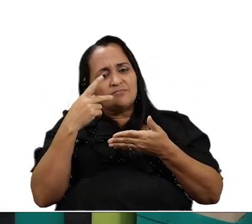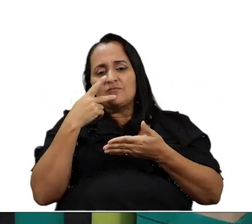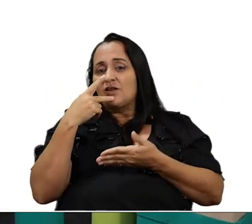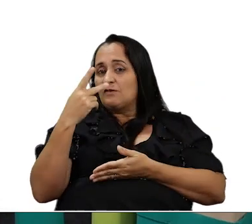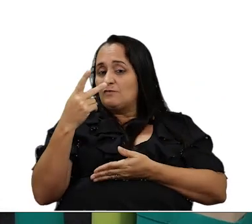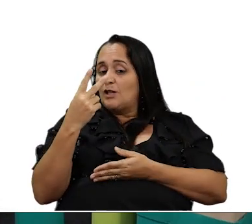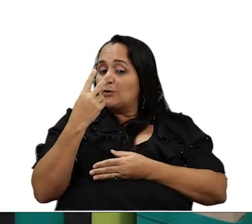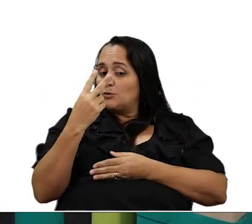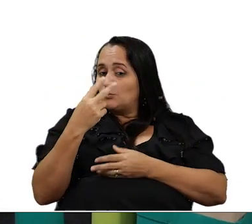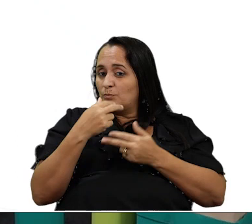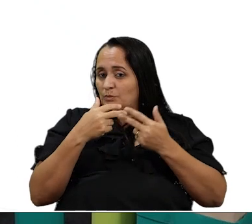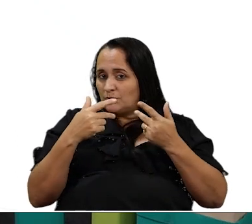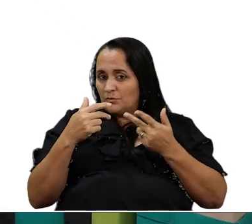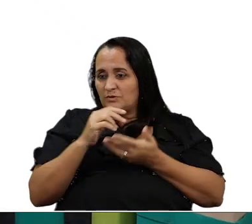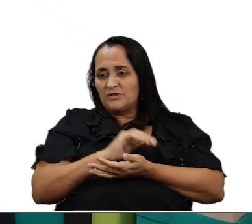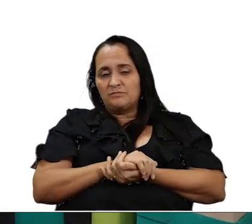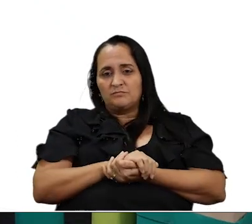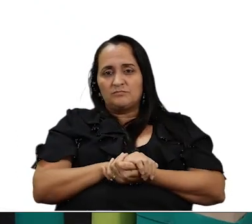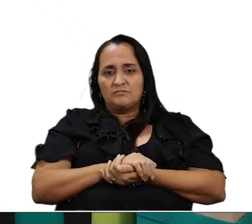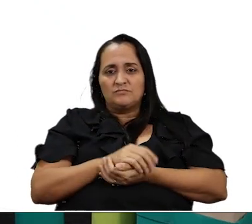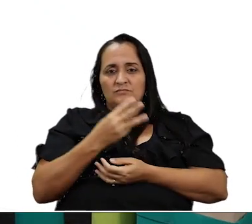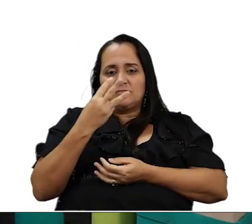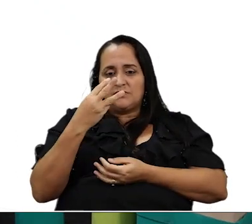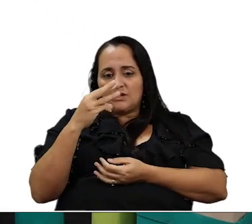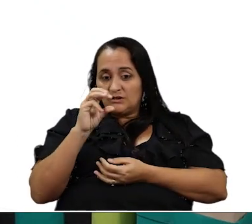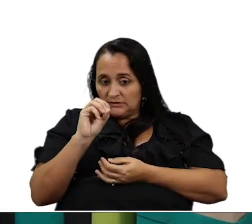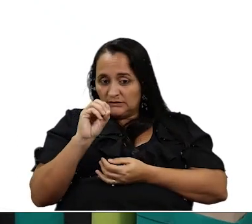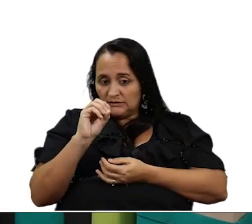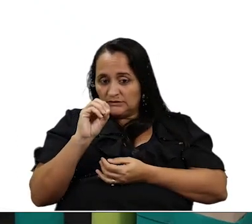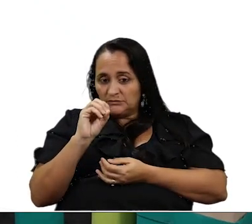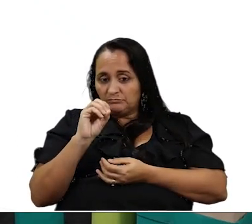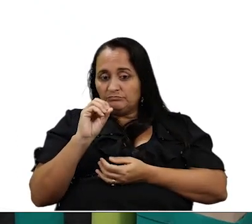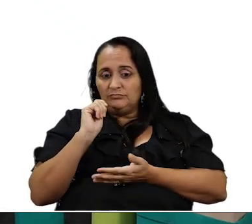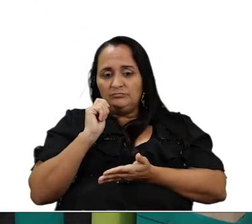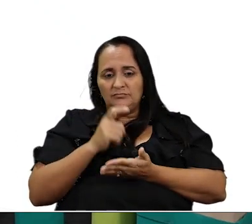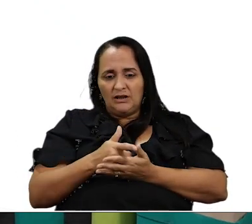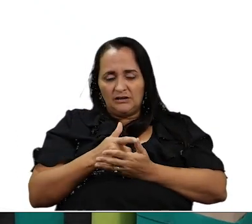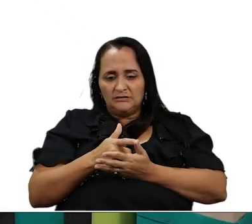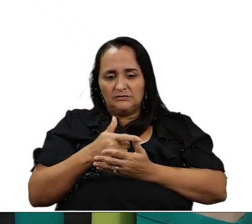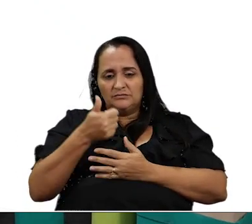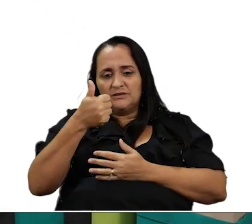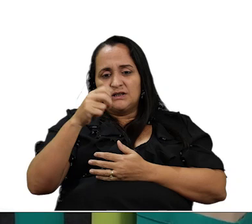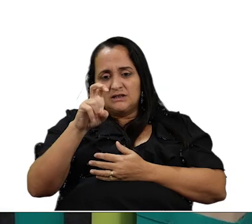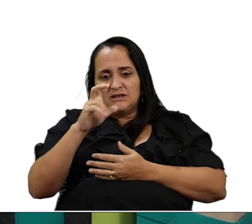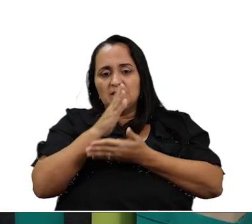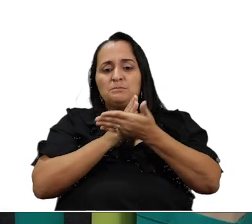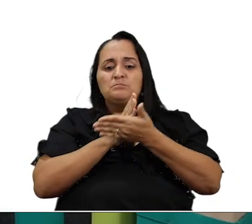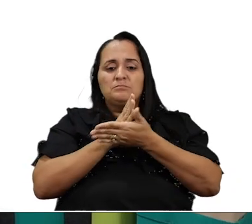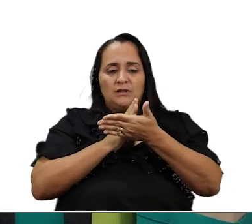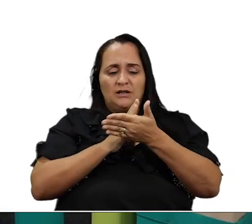do valor do ingresso. Ele fala que custa 30 e 15,5. Mas ele também fala que